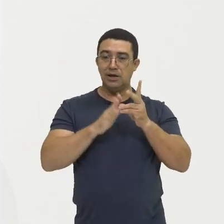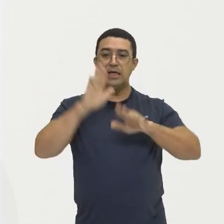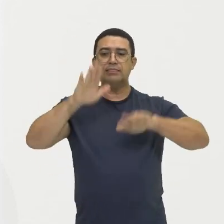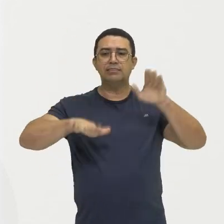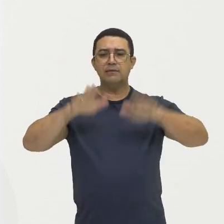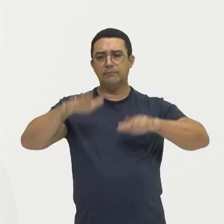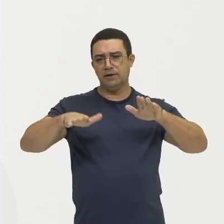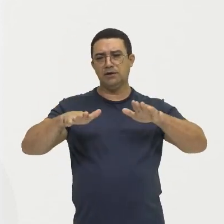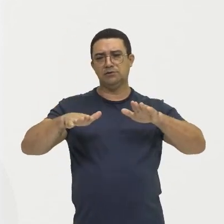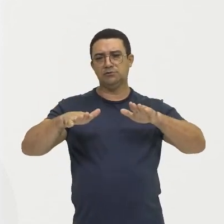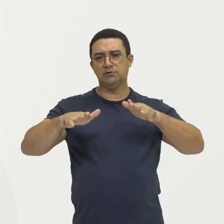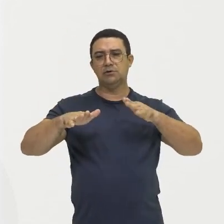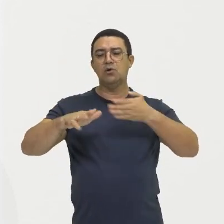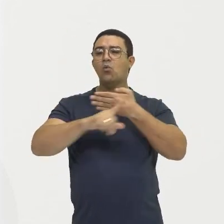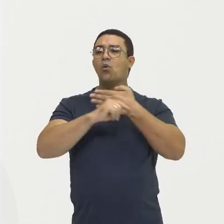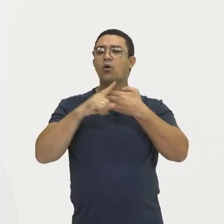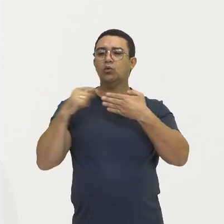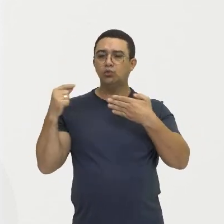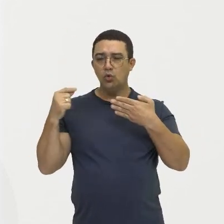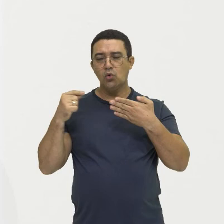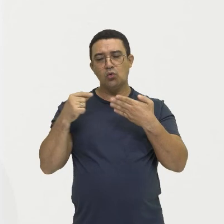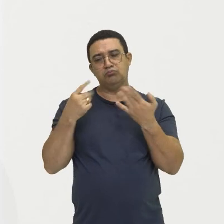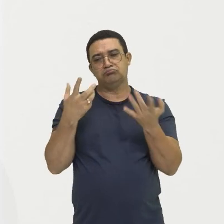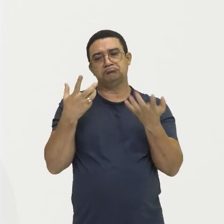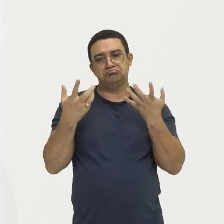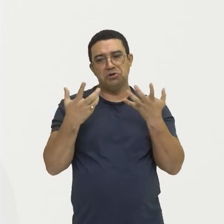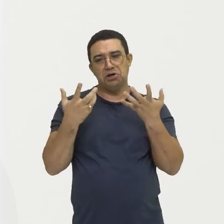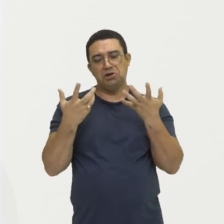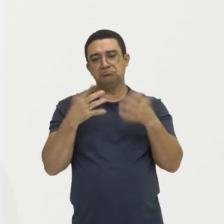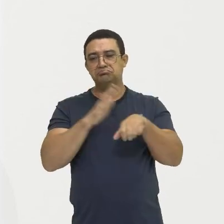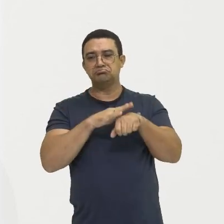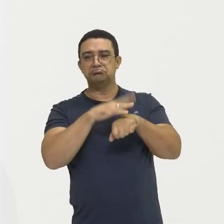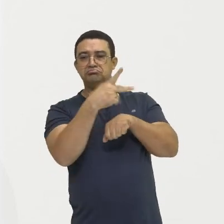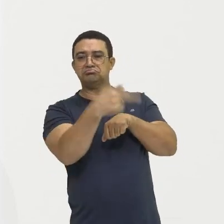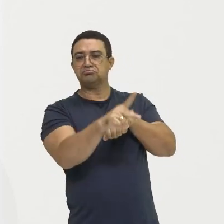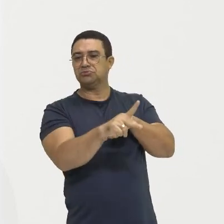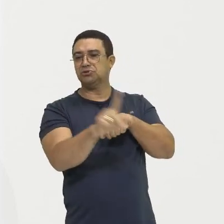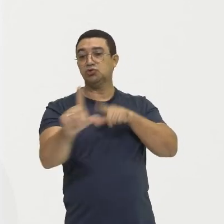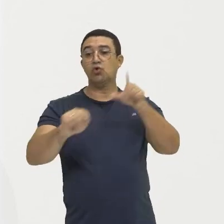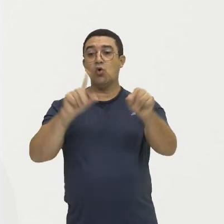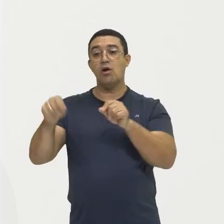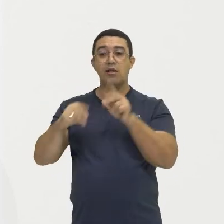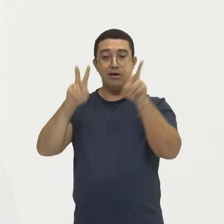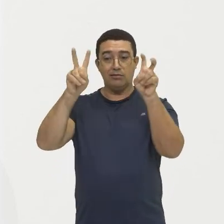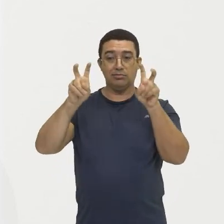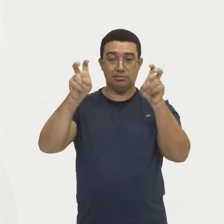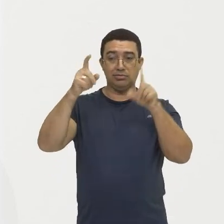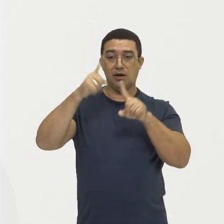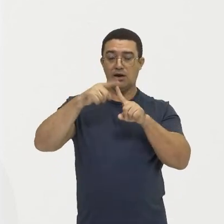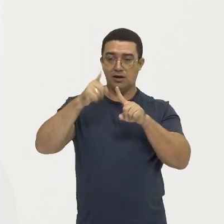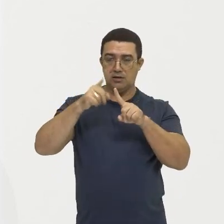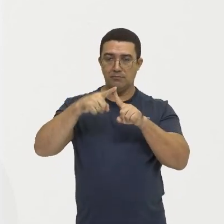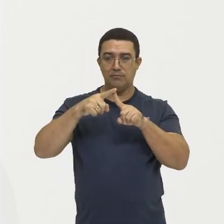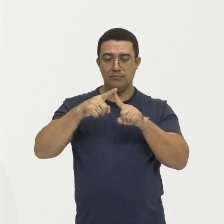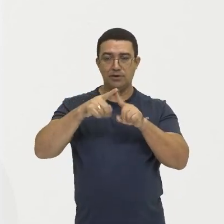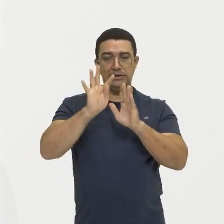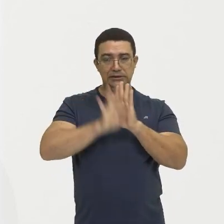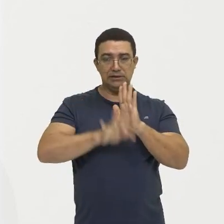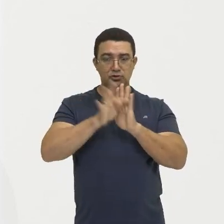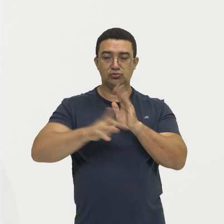Depende, né, do escritor decidir escrever um desses tipos